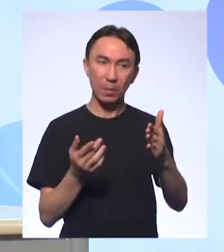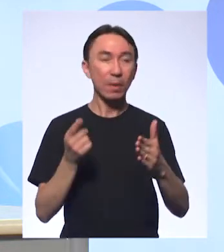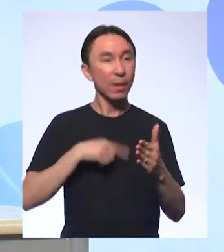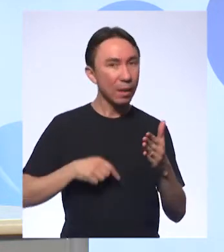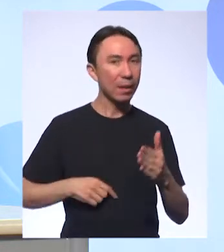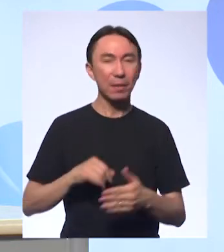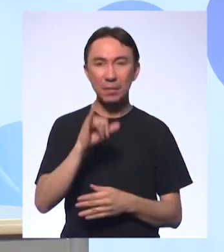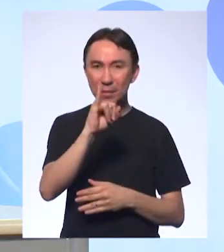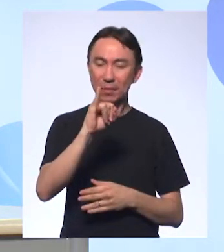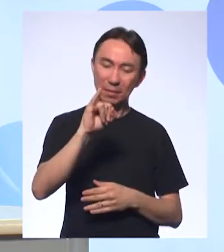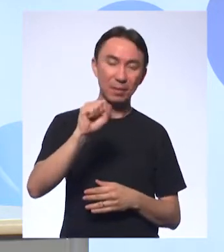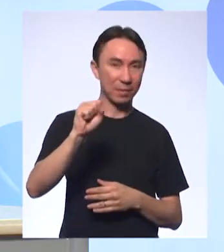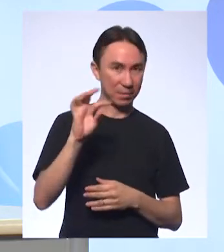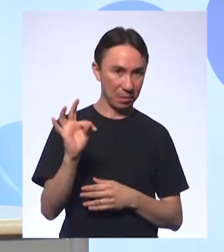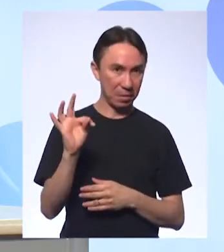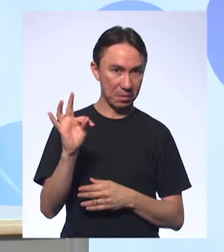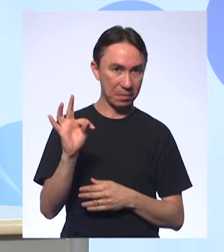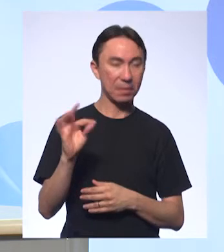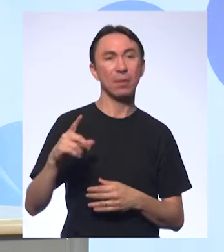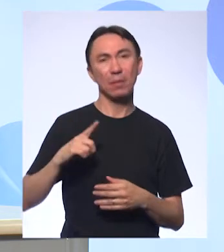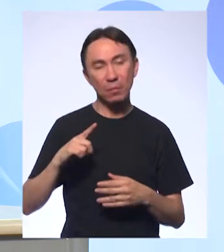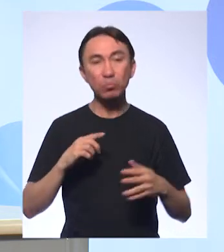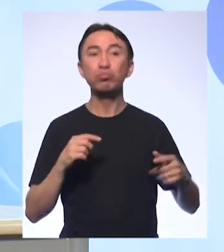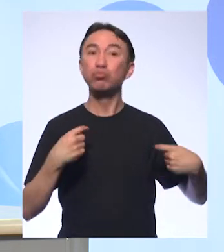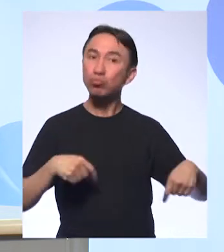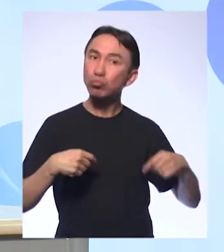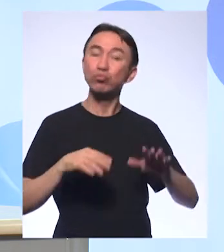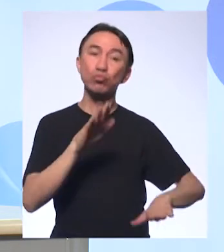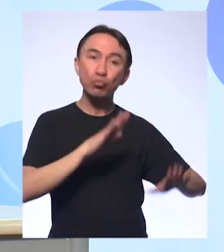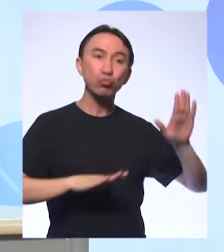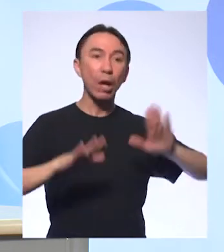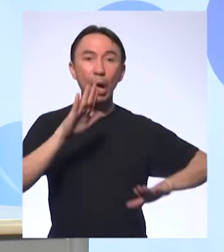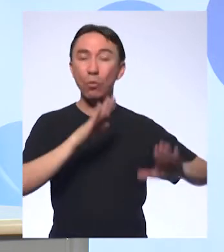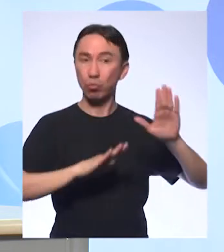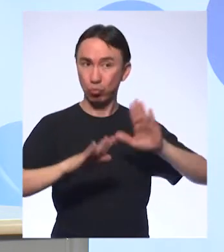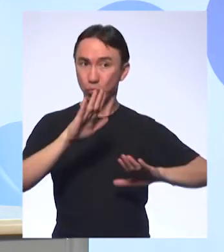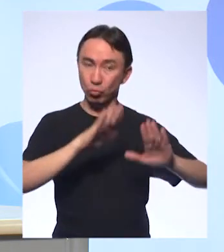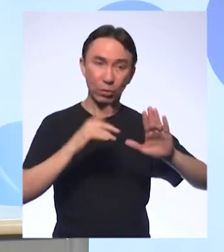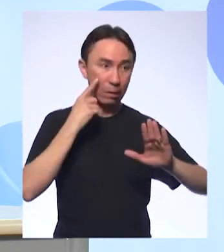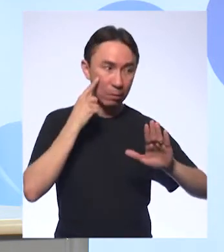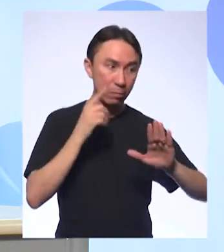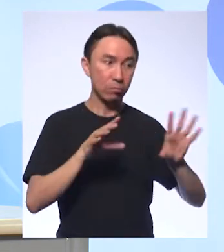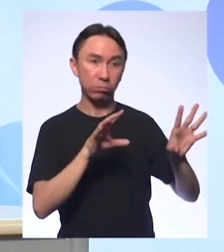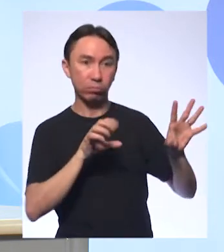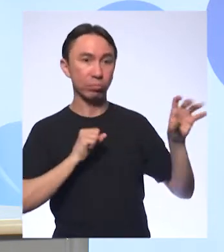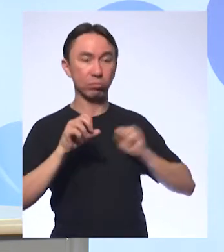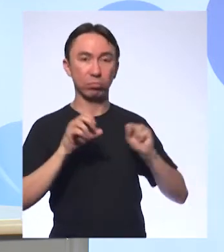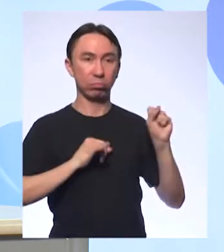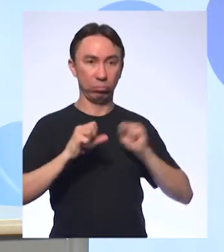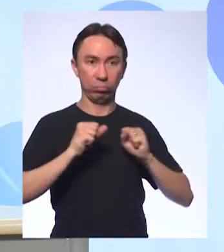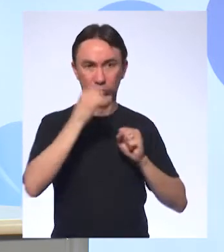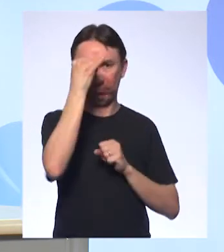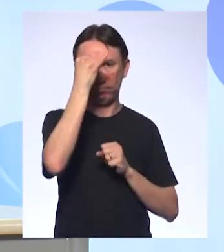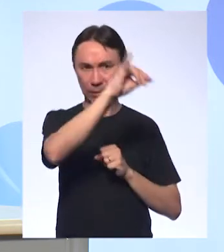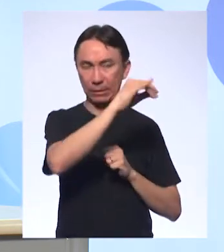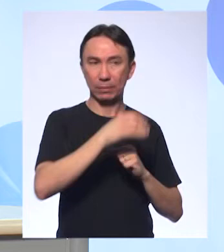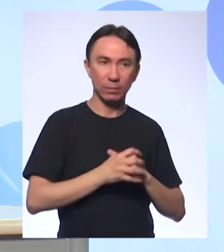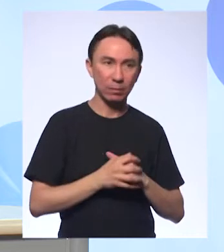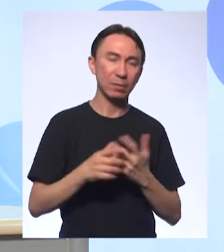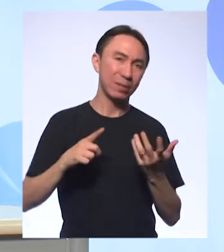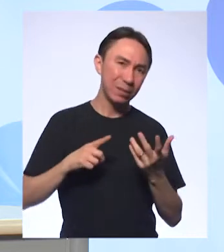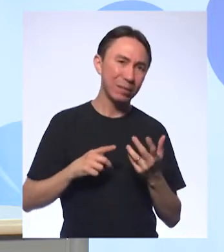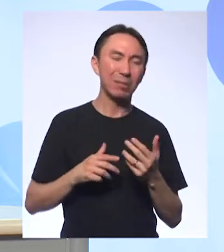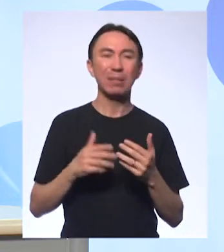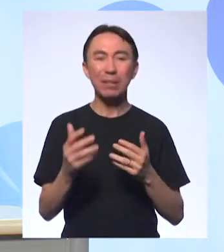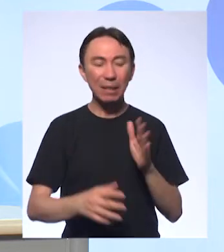sexualmente transmissíveis, que exige cuidados e práticas diretas para não pegar. Aí está assim, morrer igual